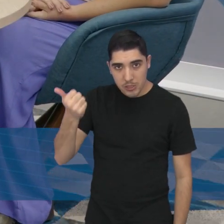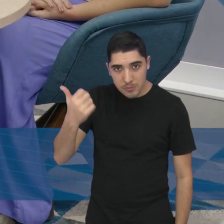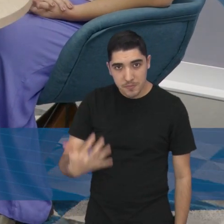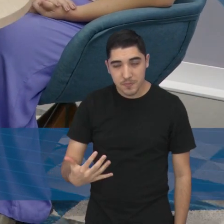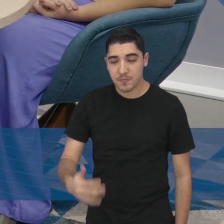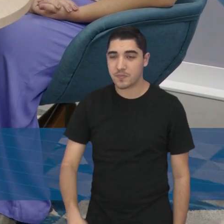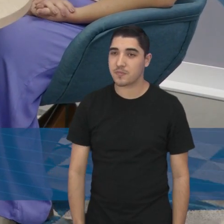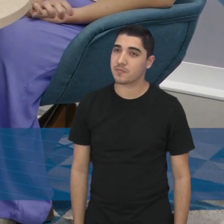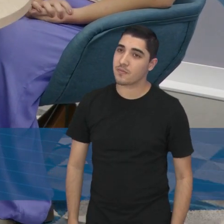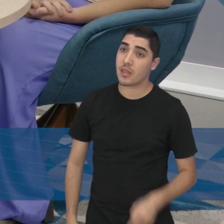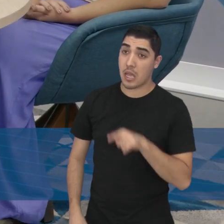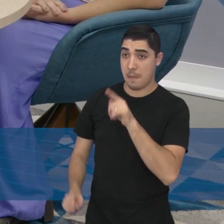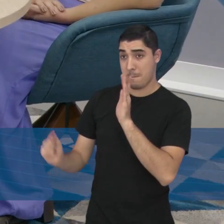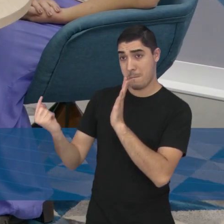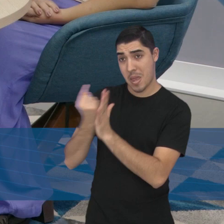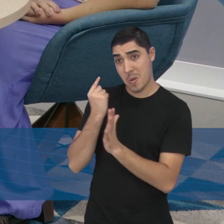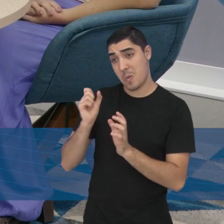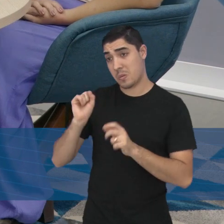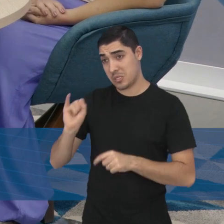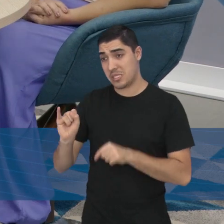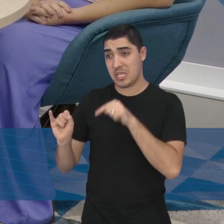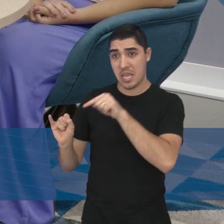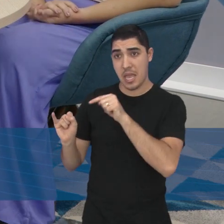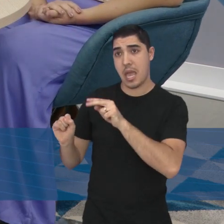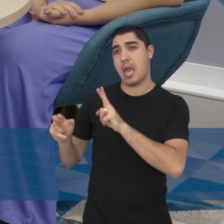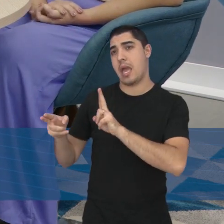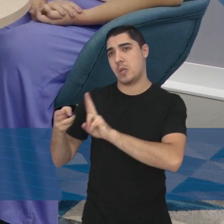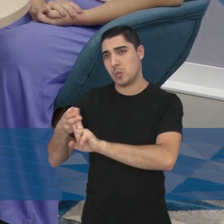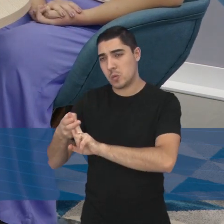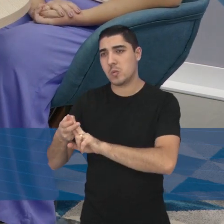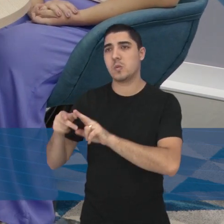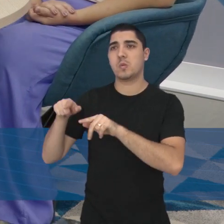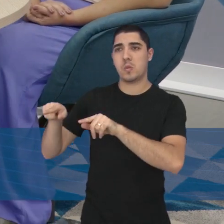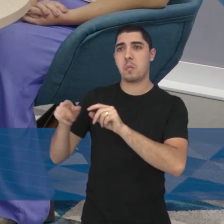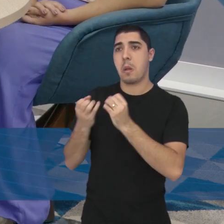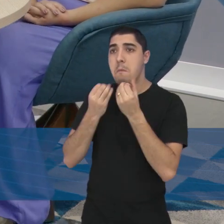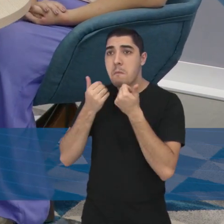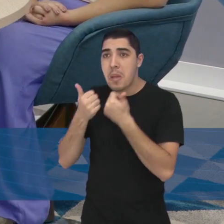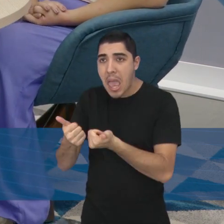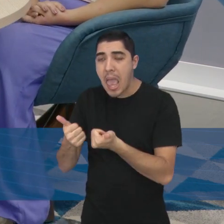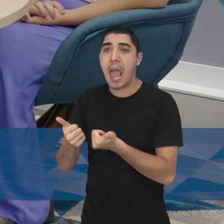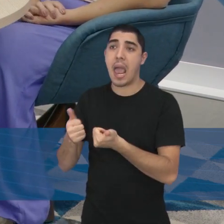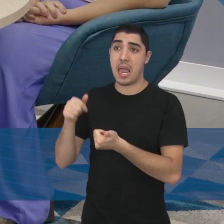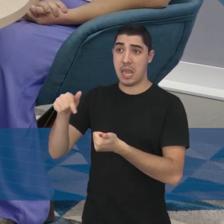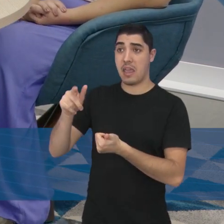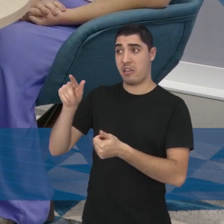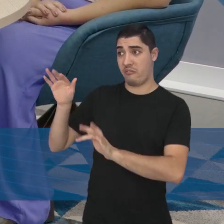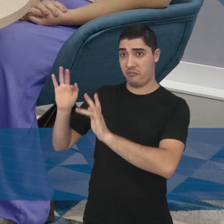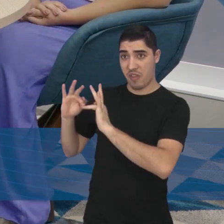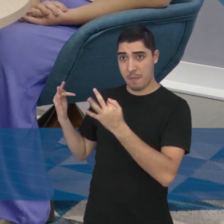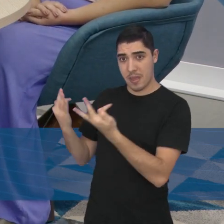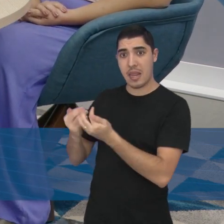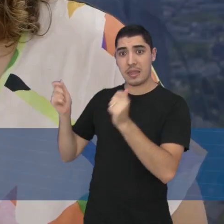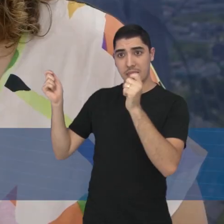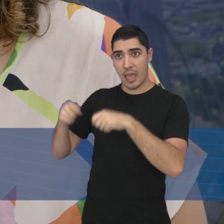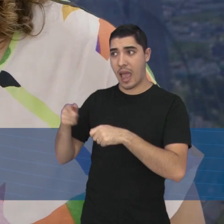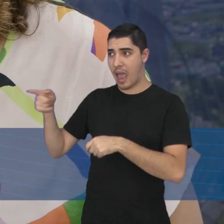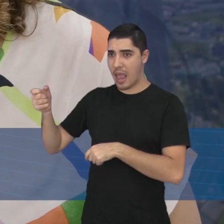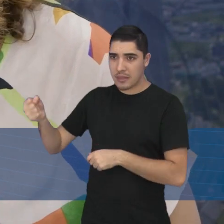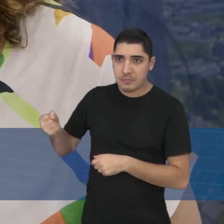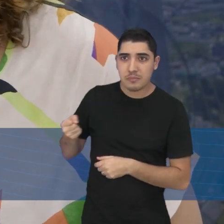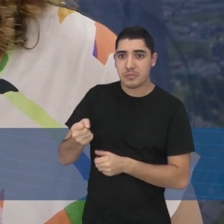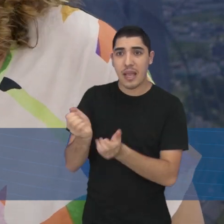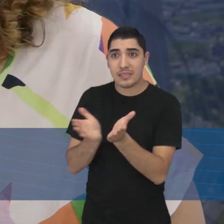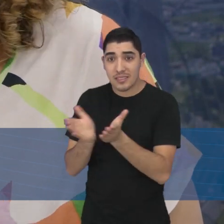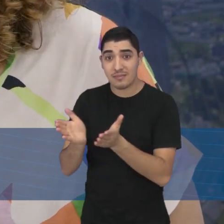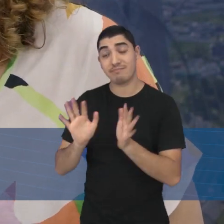Se você me pergunta se o sistema funciona e se as pessoas têm acesso ao planejamento familiar,